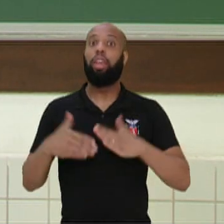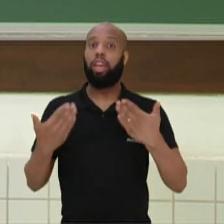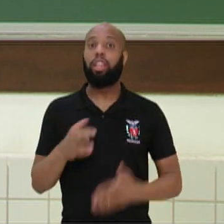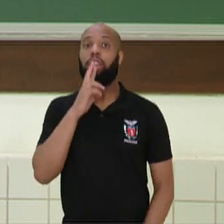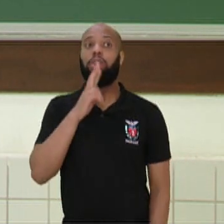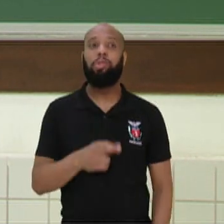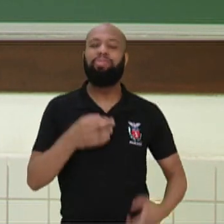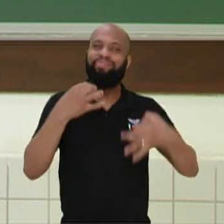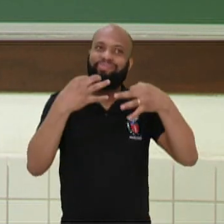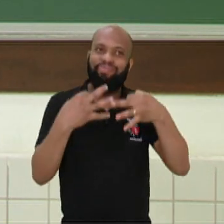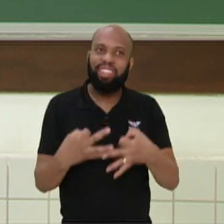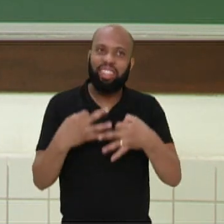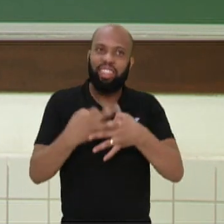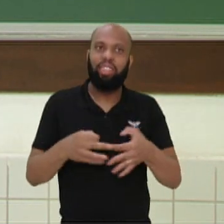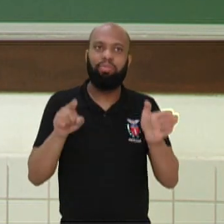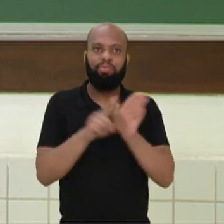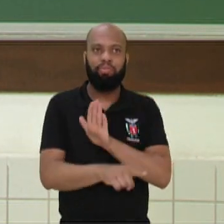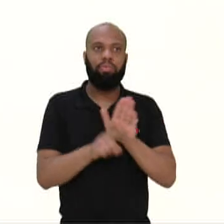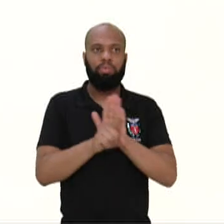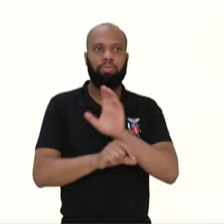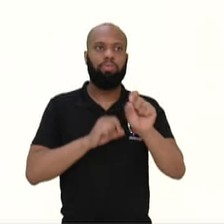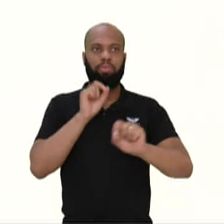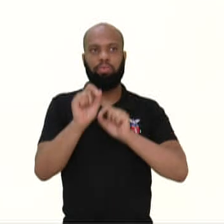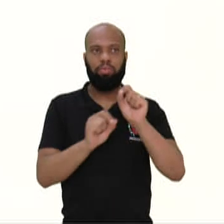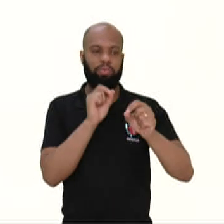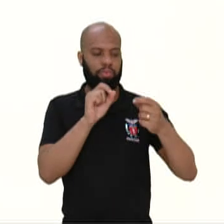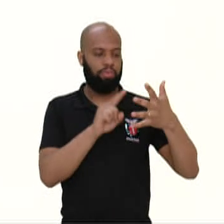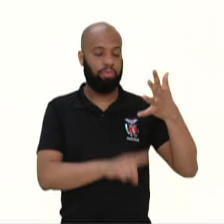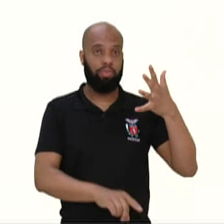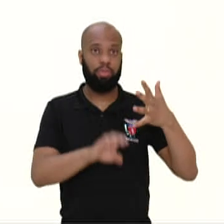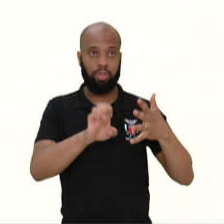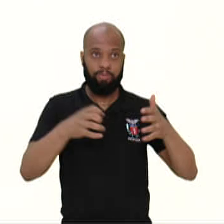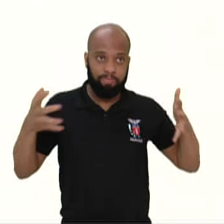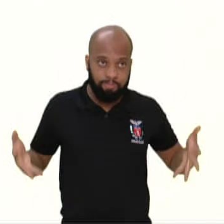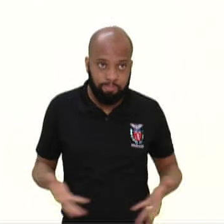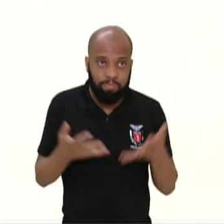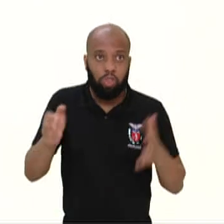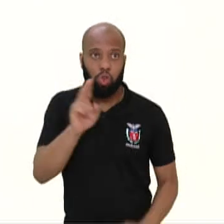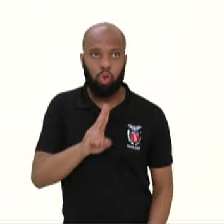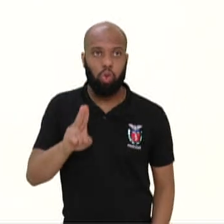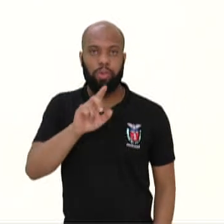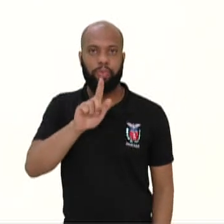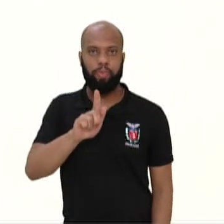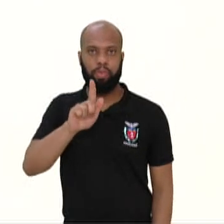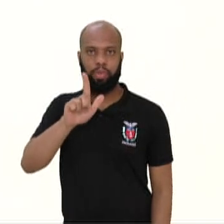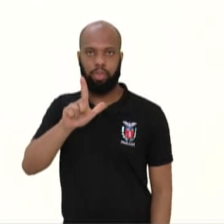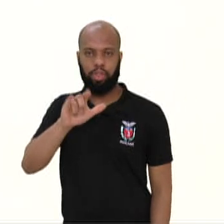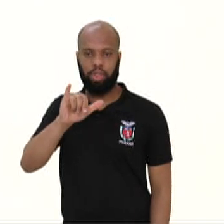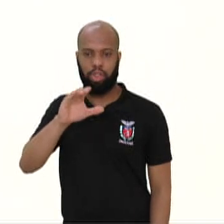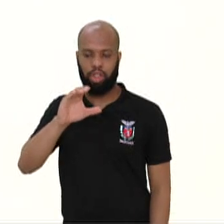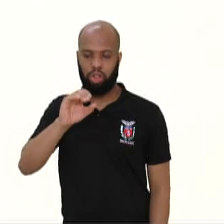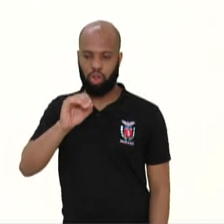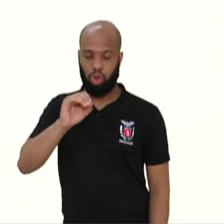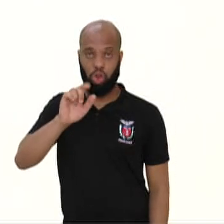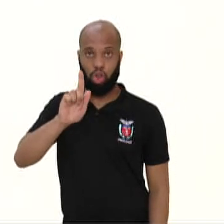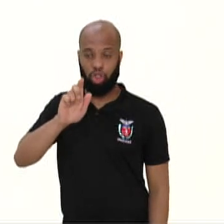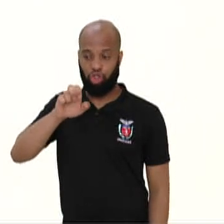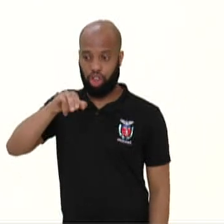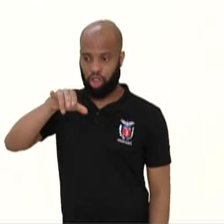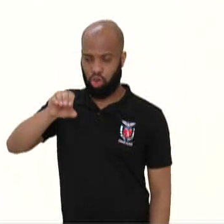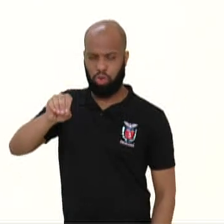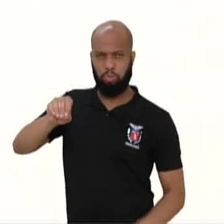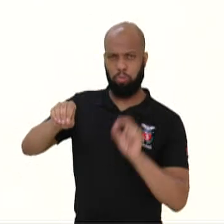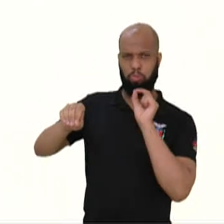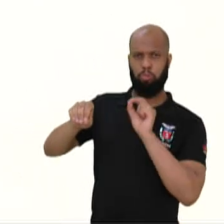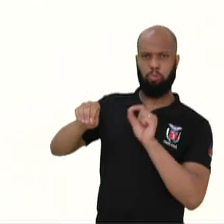Então, a resposta mais adequada para a questão é a letra E, estimular a utilização do glicogênio. Aqueles que não lembram